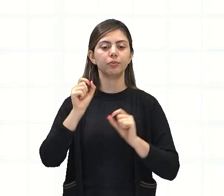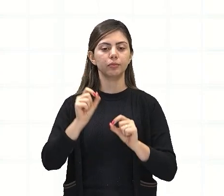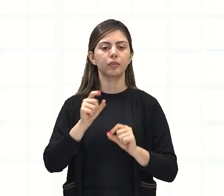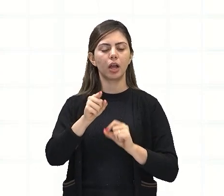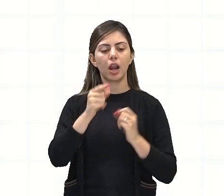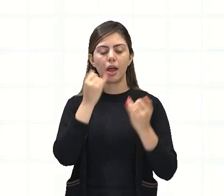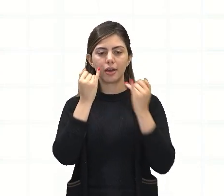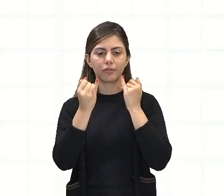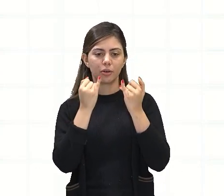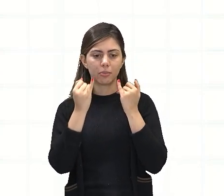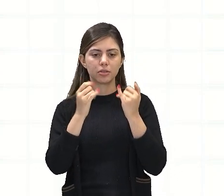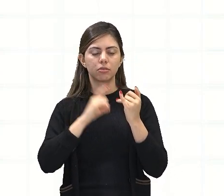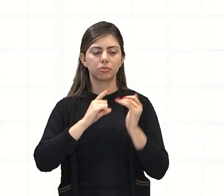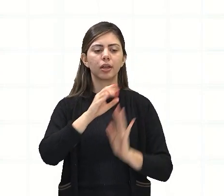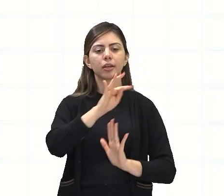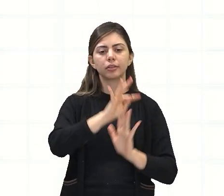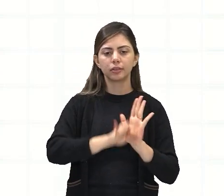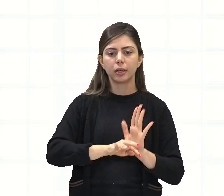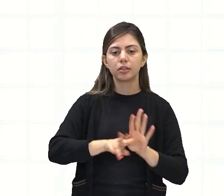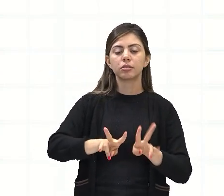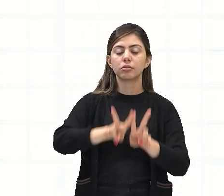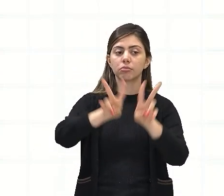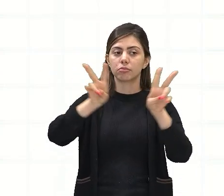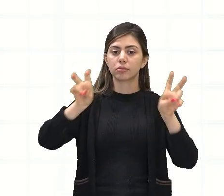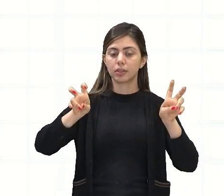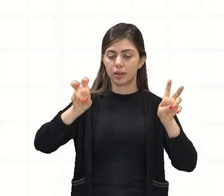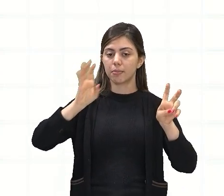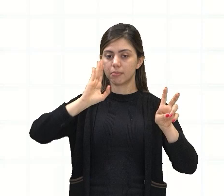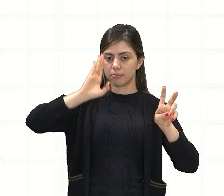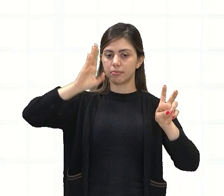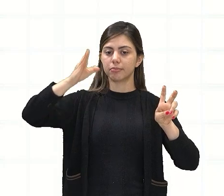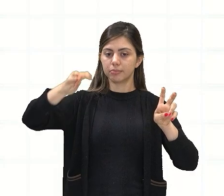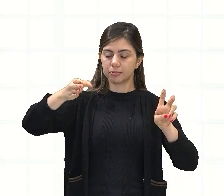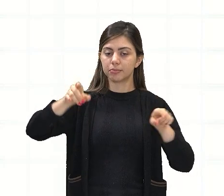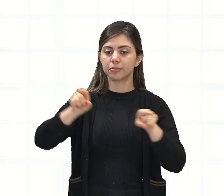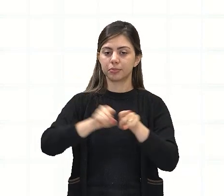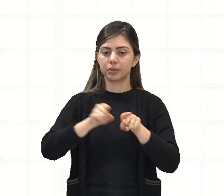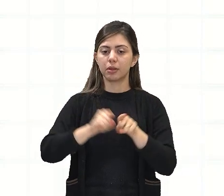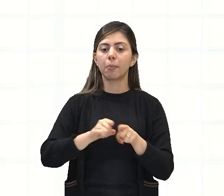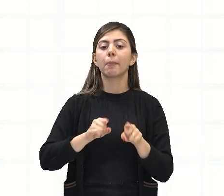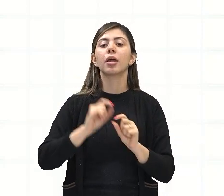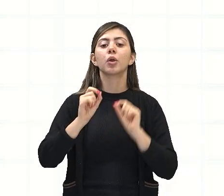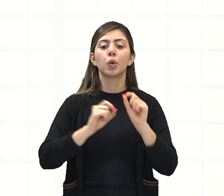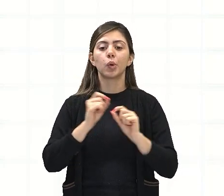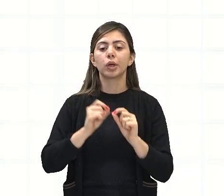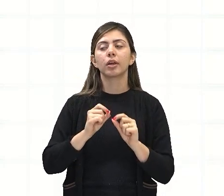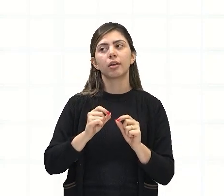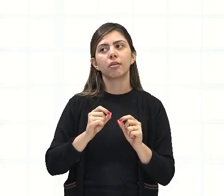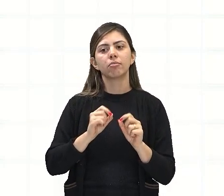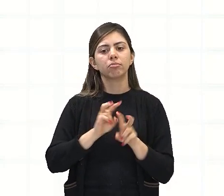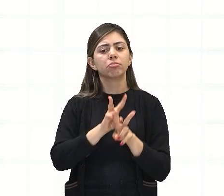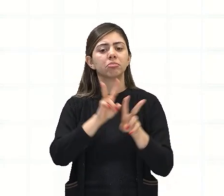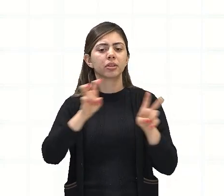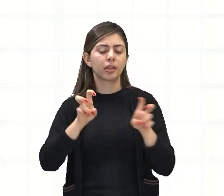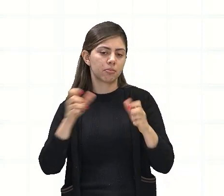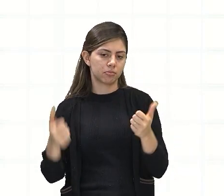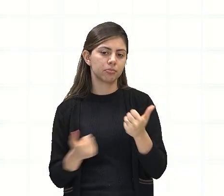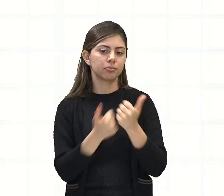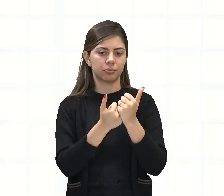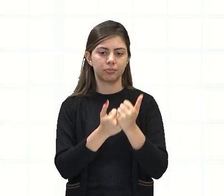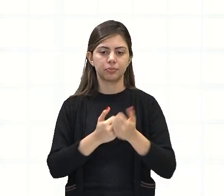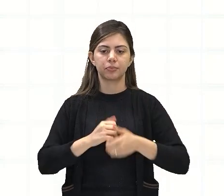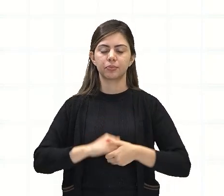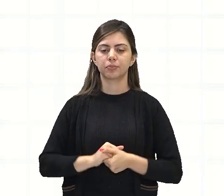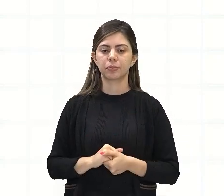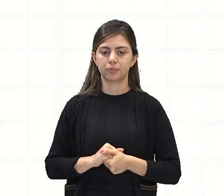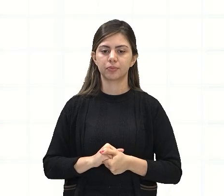ela traz textos com títulos, o título principal e muitas vezes também um título